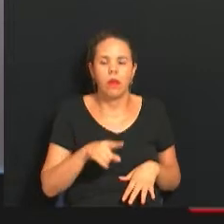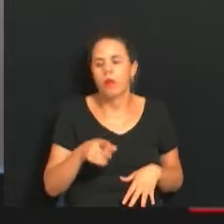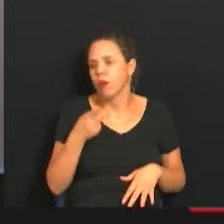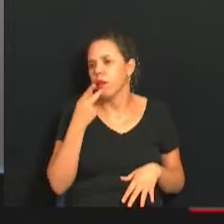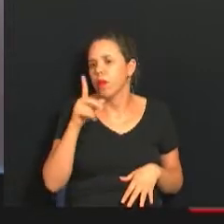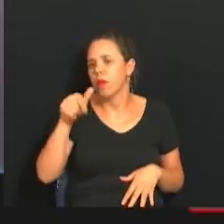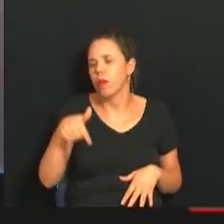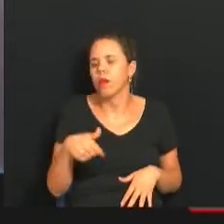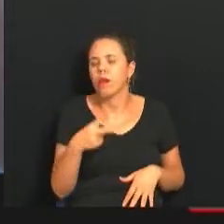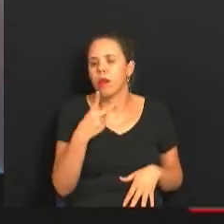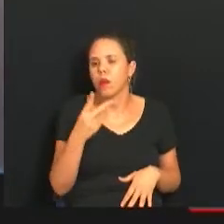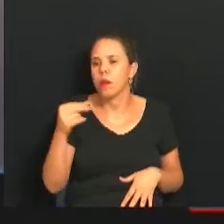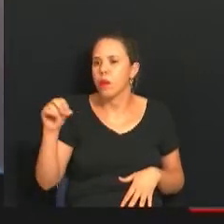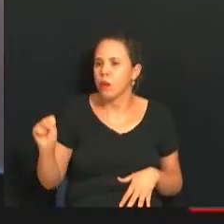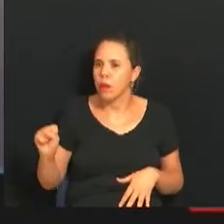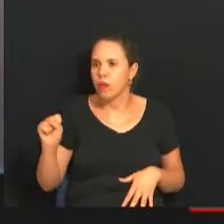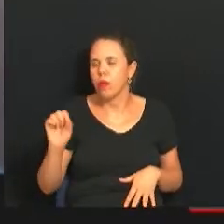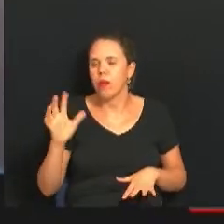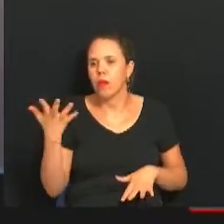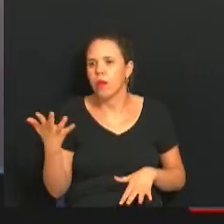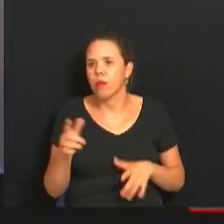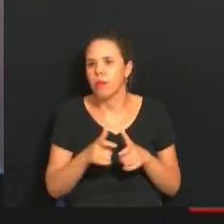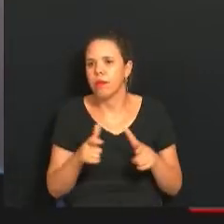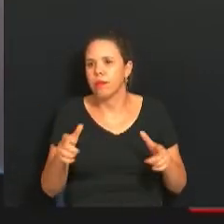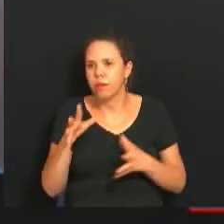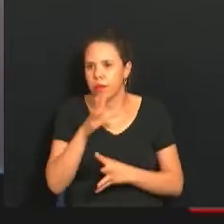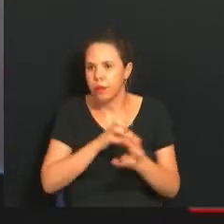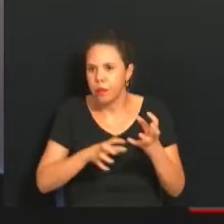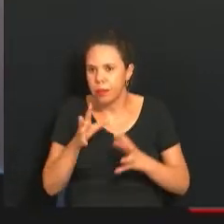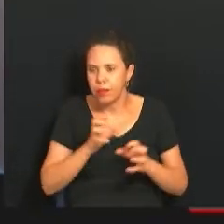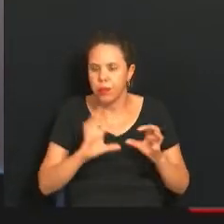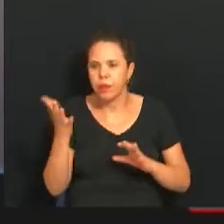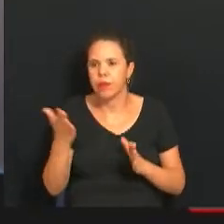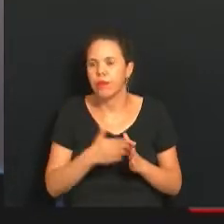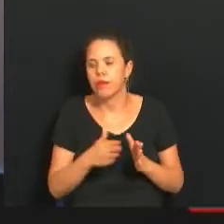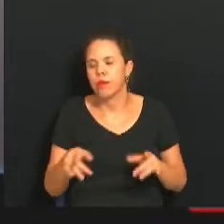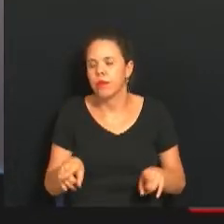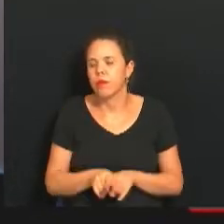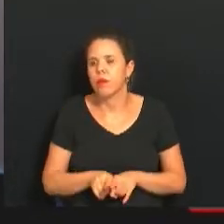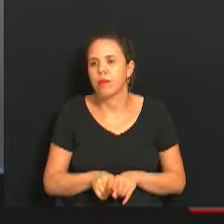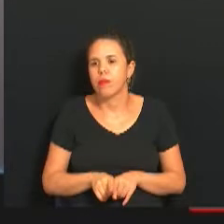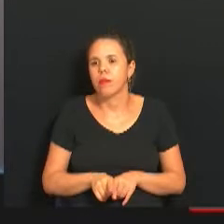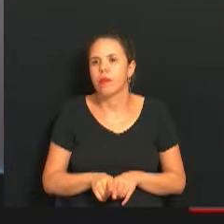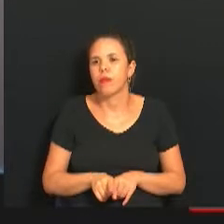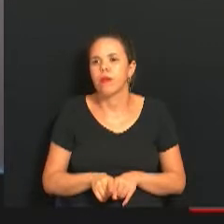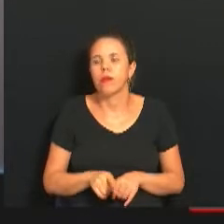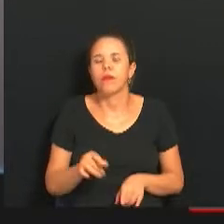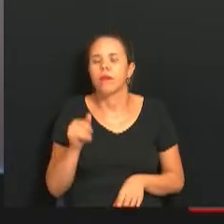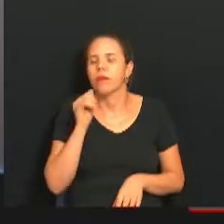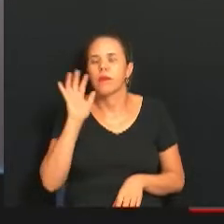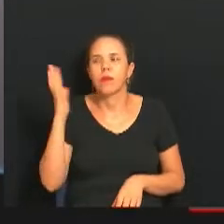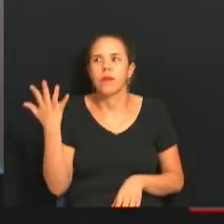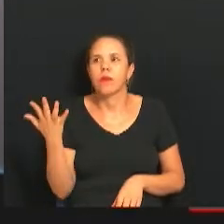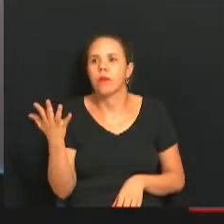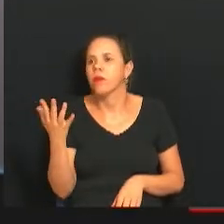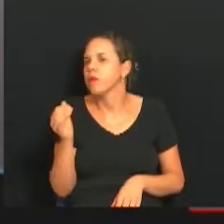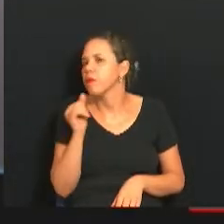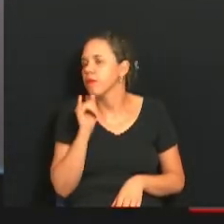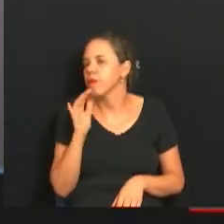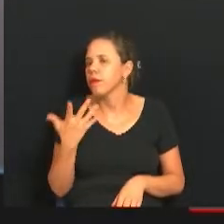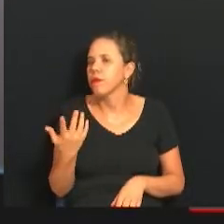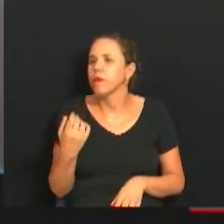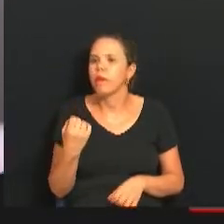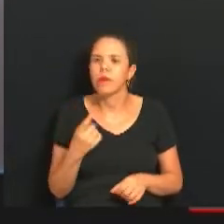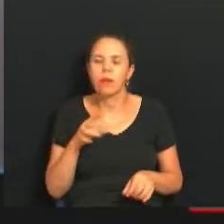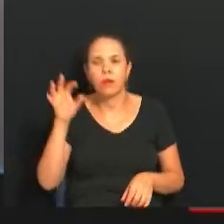de 2008, mas geralmente grandes conflitos também surgem um pouco ao acaso, né? Ou seja, algum